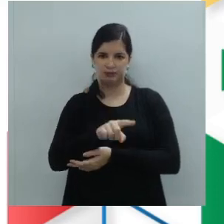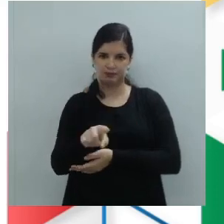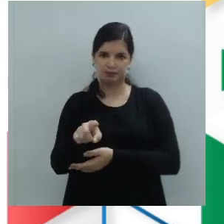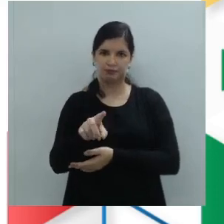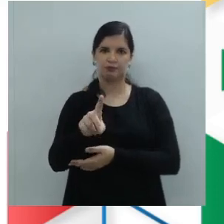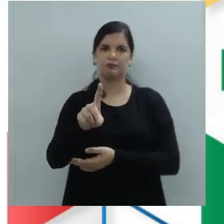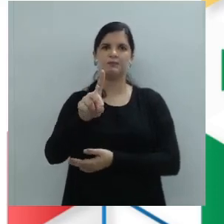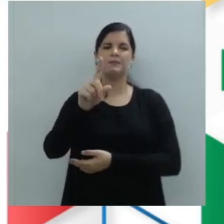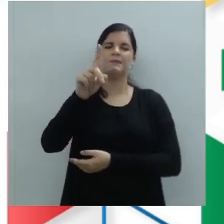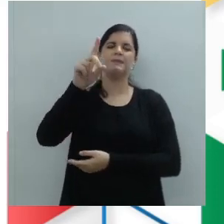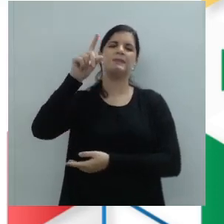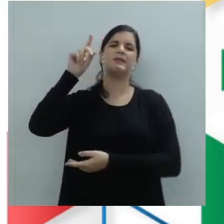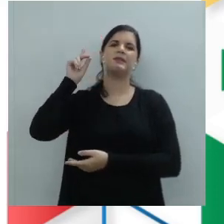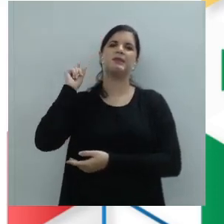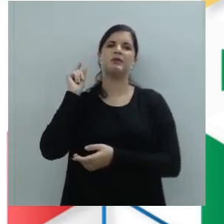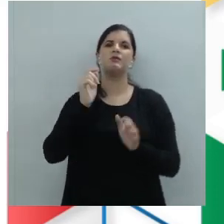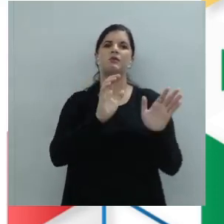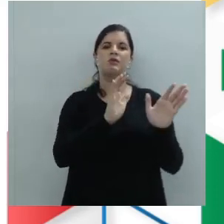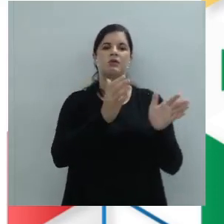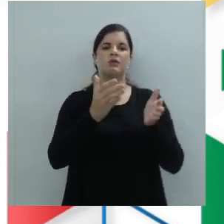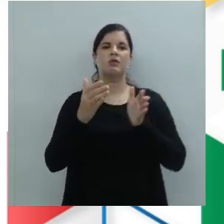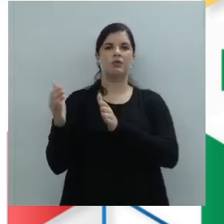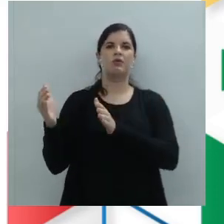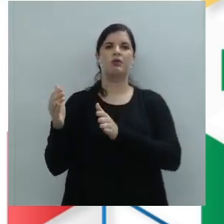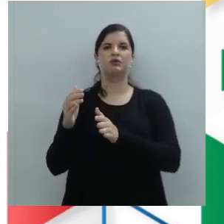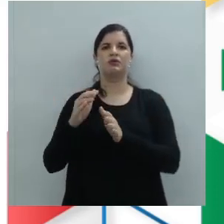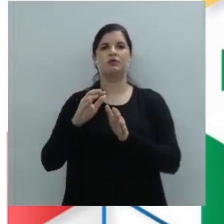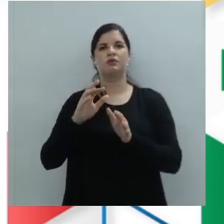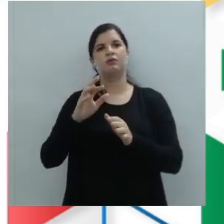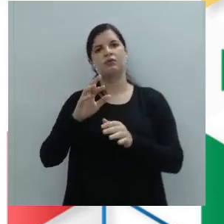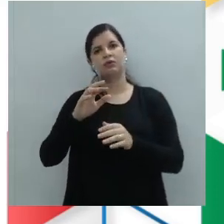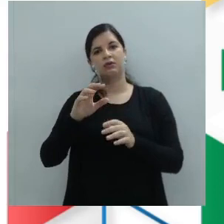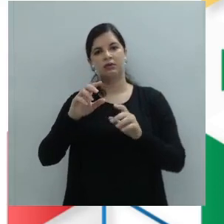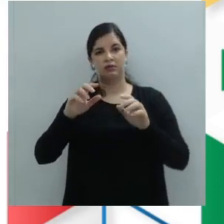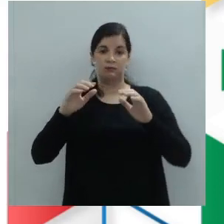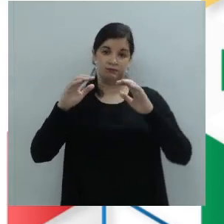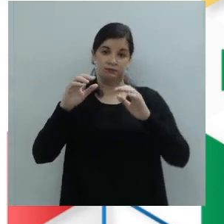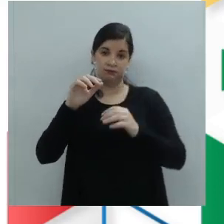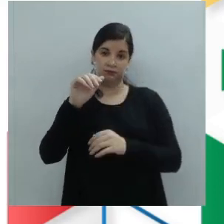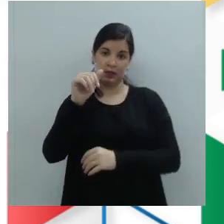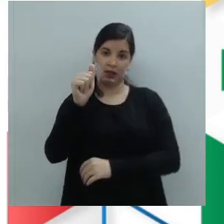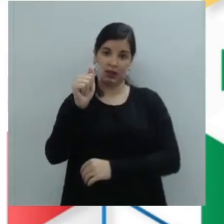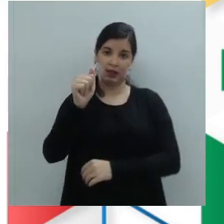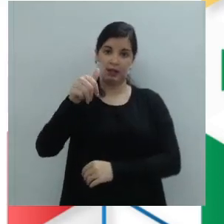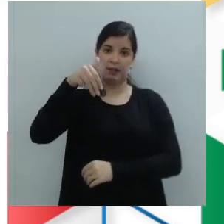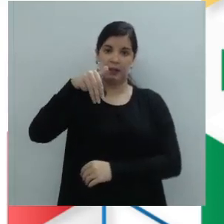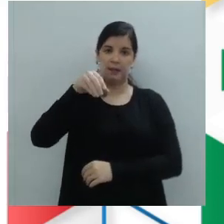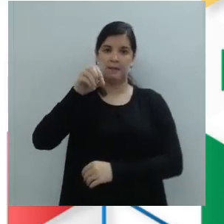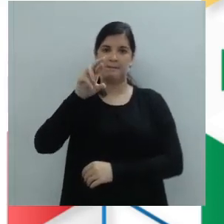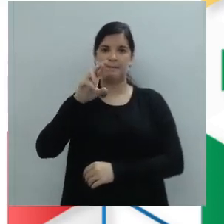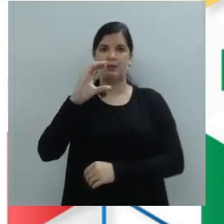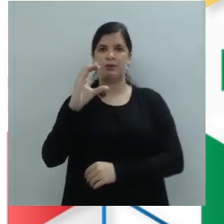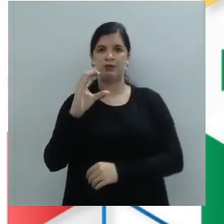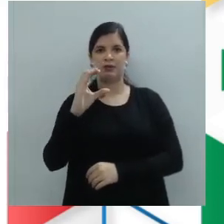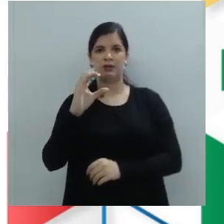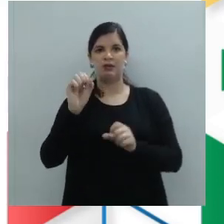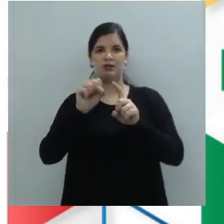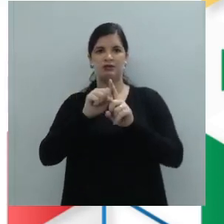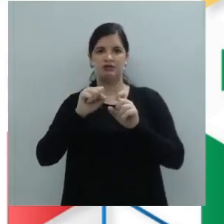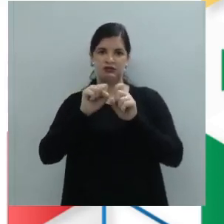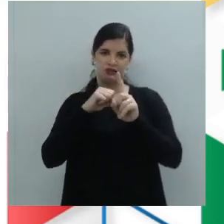antiga mística Ordem Rosa Cruz, cuja sigla é AMORC. A outra, a